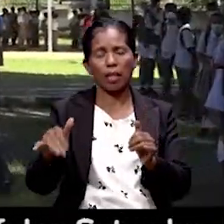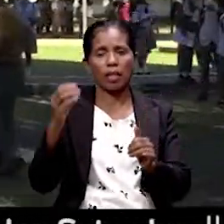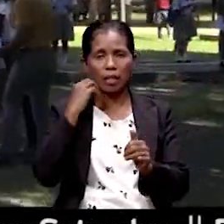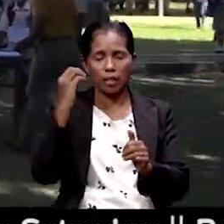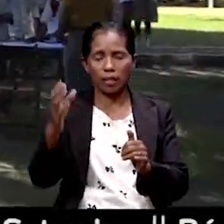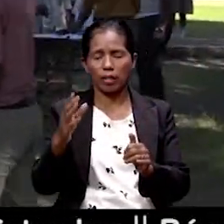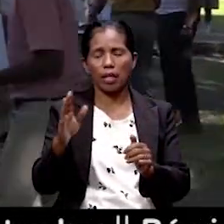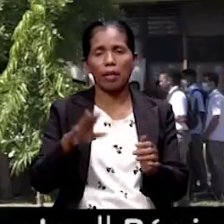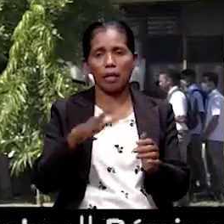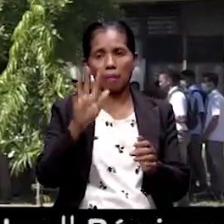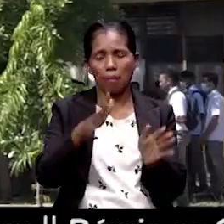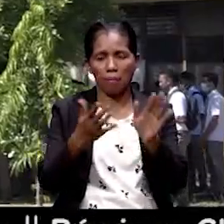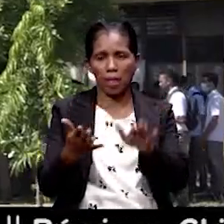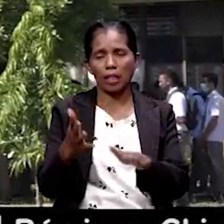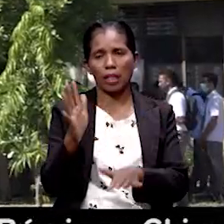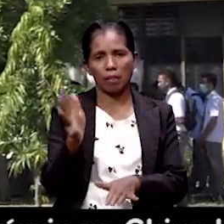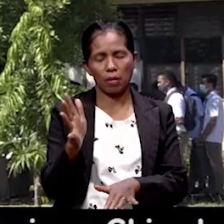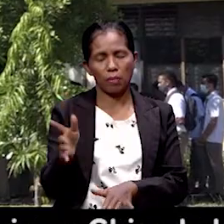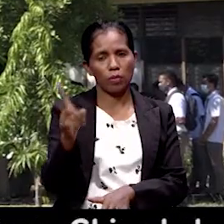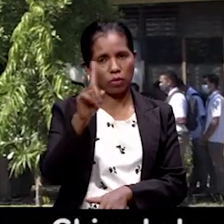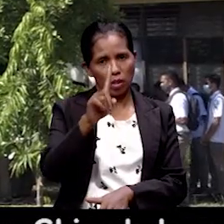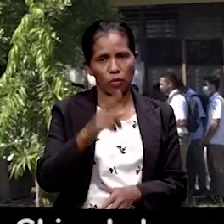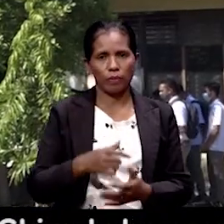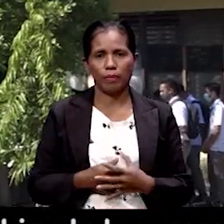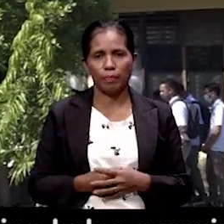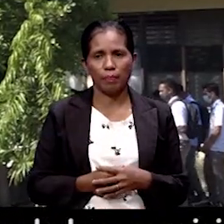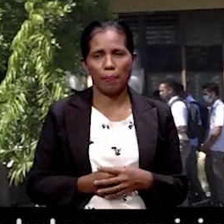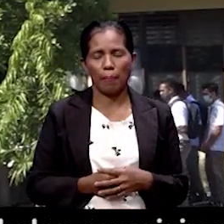-Limanulo Resingida. Lepoldina de Carvalho e Lugaiu, GMN. Caso 5